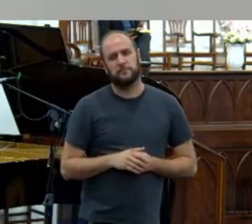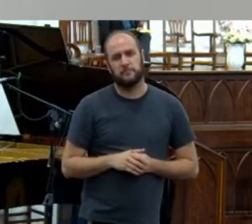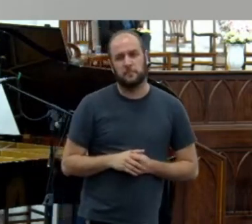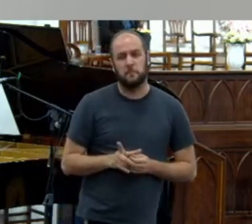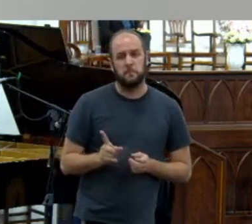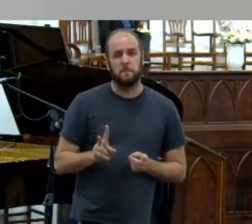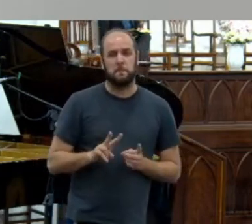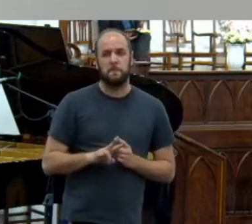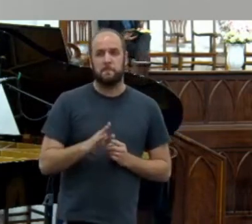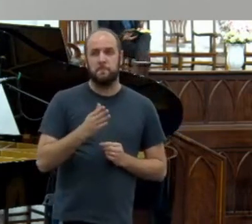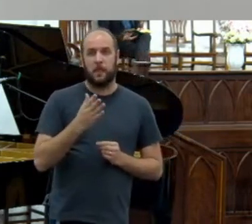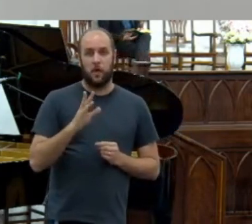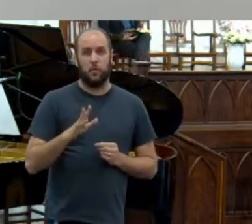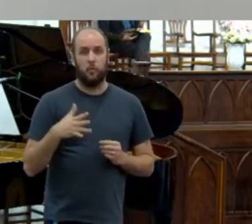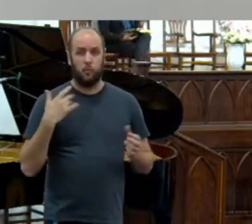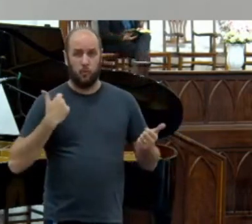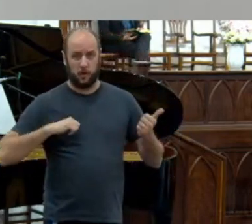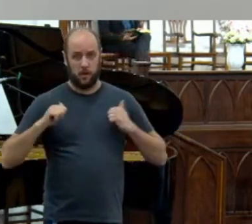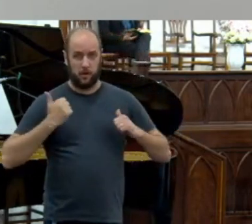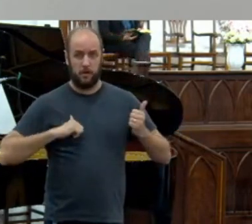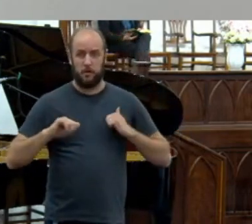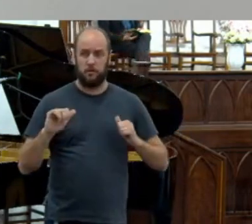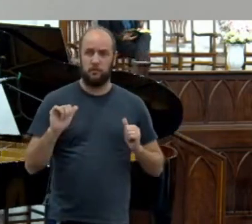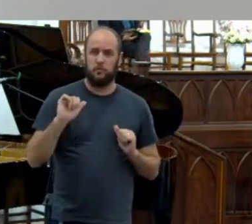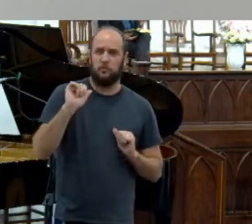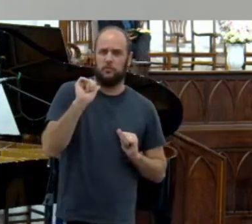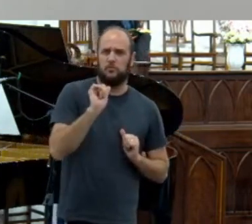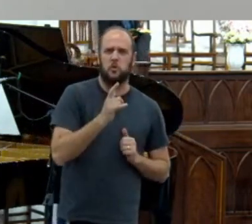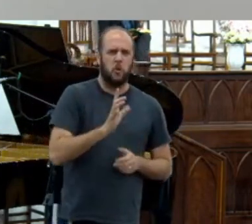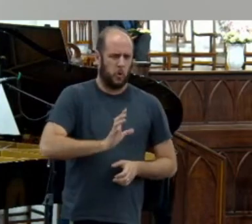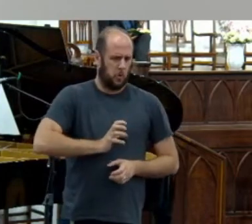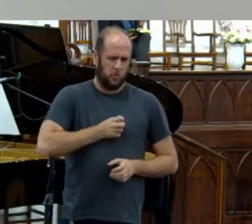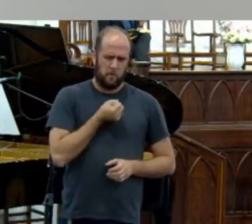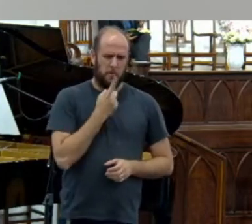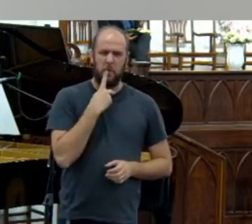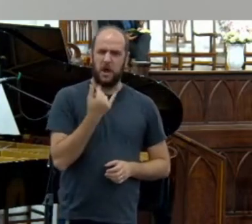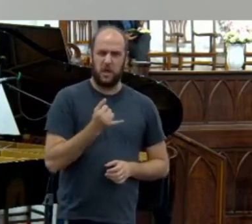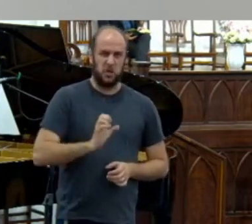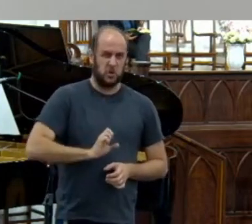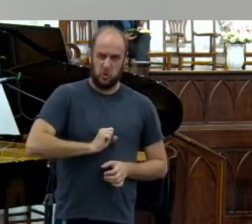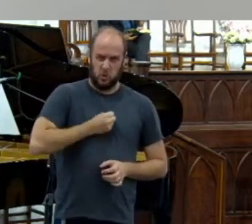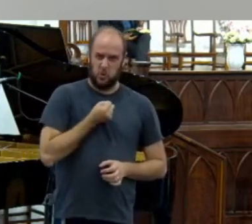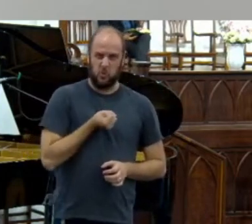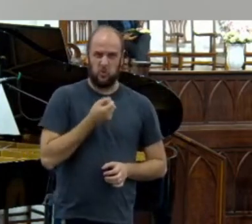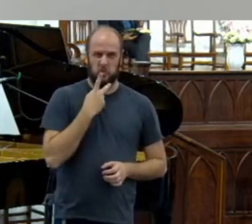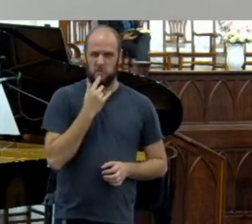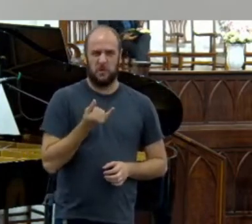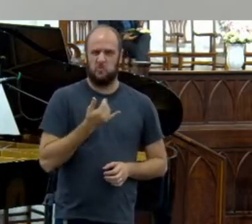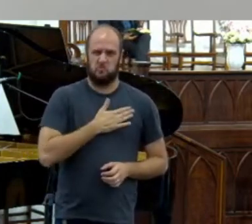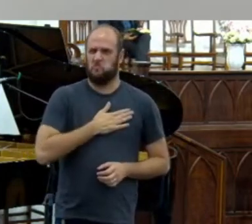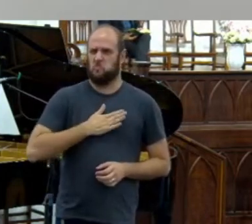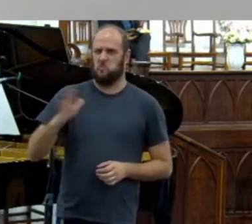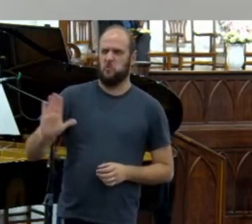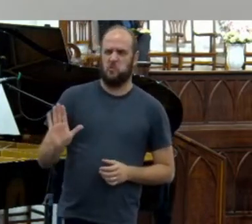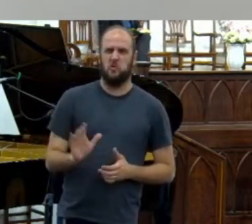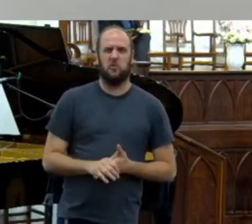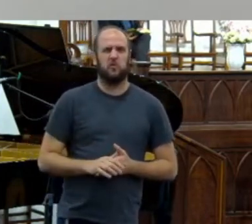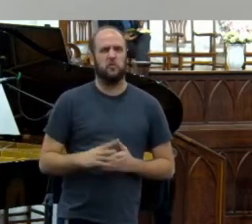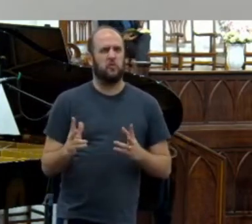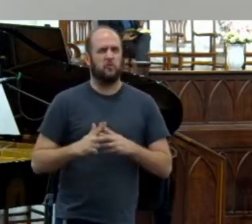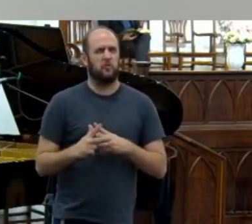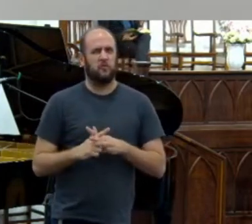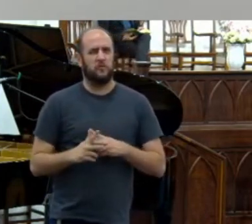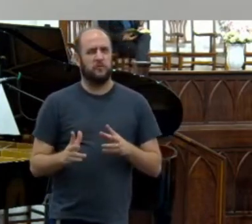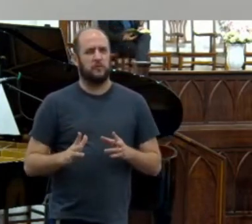O principal ator do filme odeia o pai dele. Ele nem imagina na possibilidade de... Eu